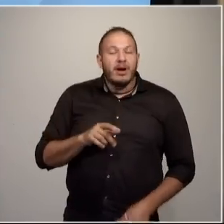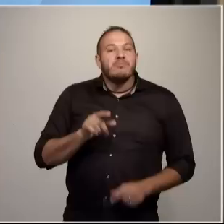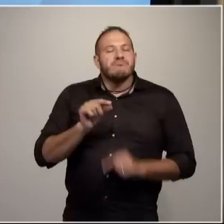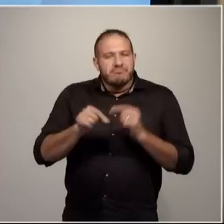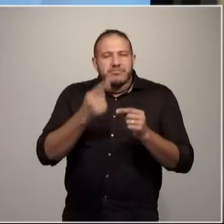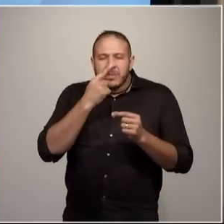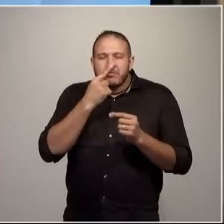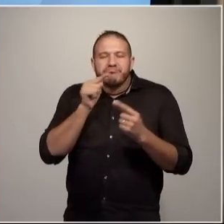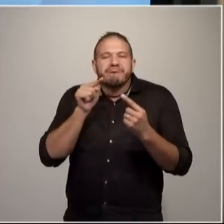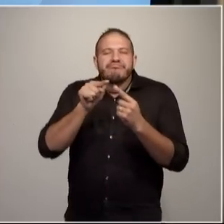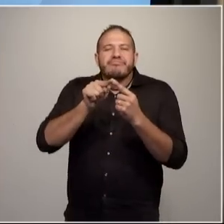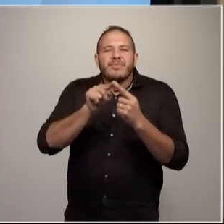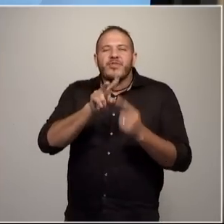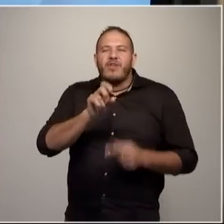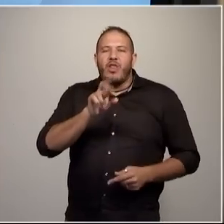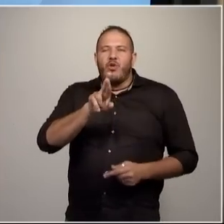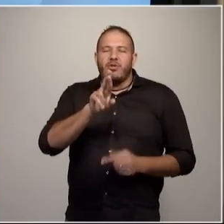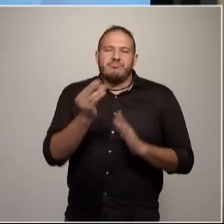valor fixado.